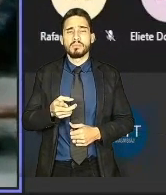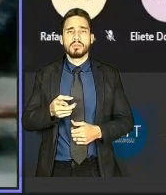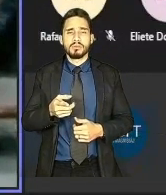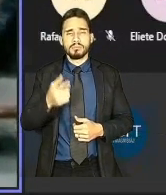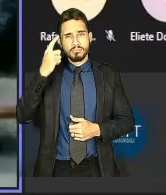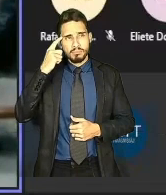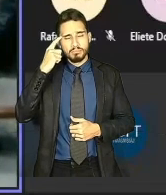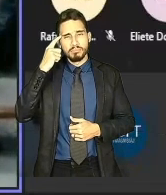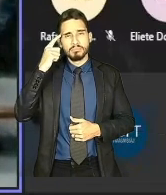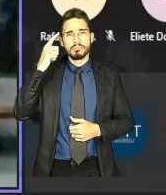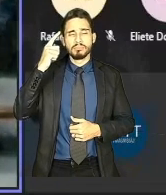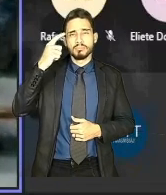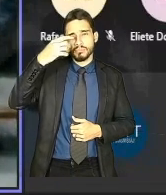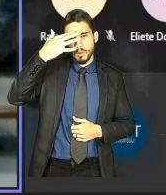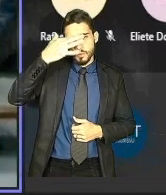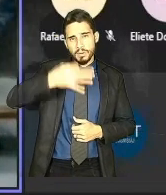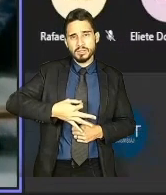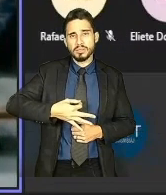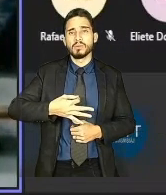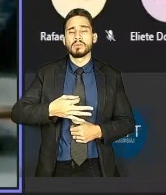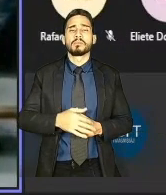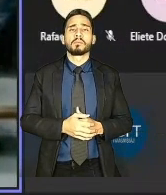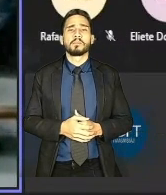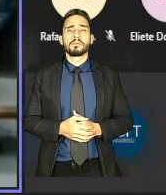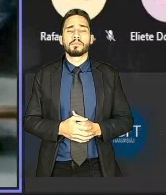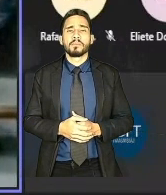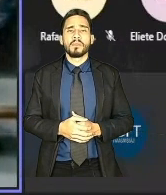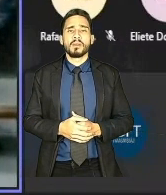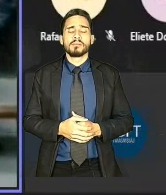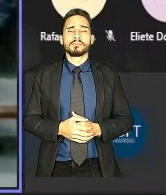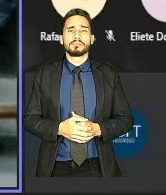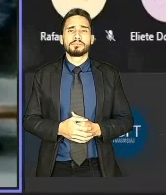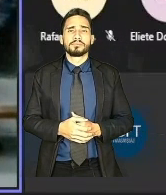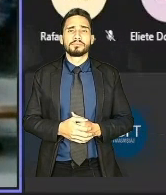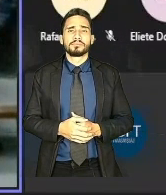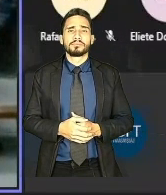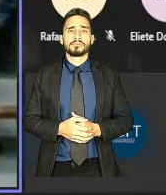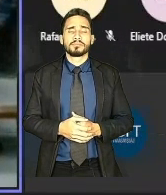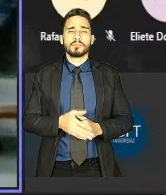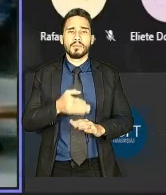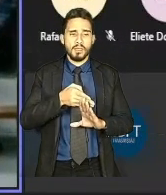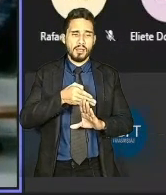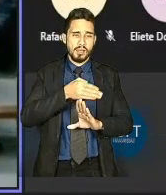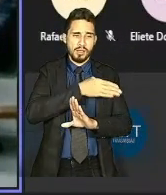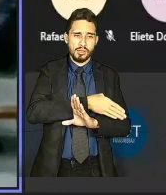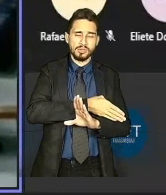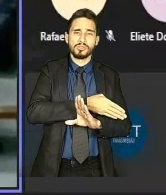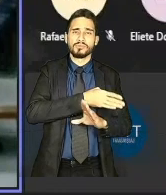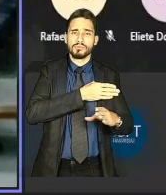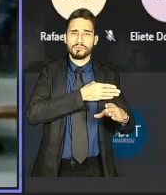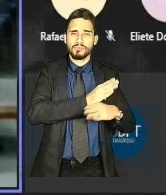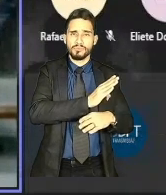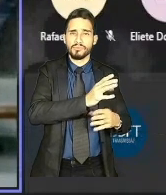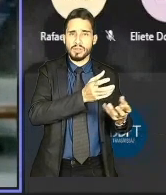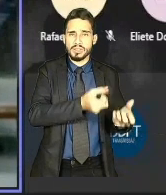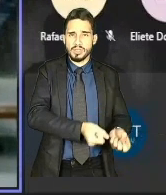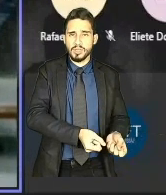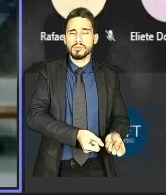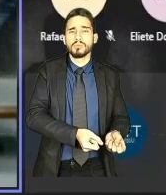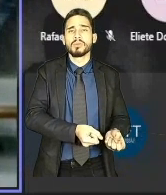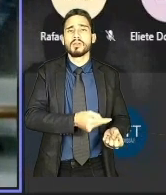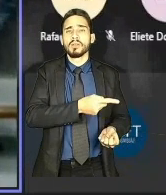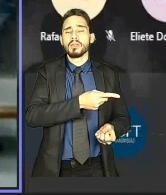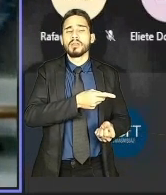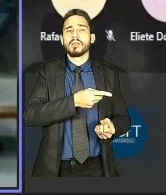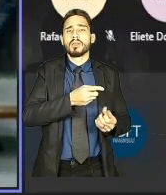Eu sempre tive a compreensão de que aquela jurisprudência que até pouco tempo que havia se consolidado,